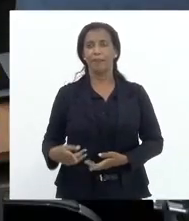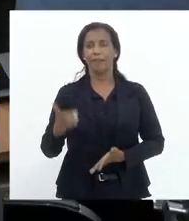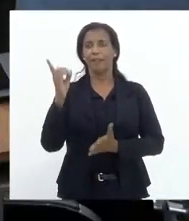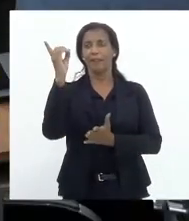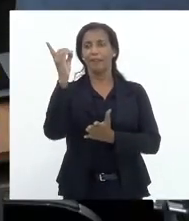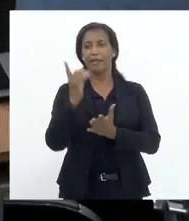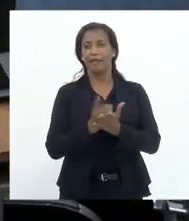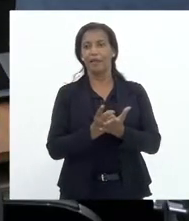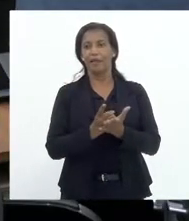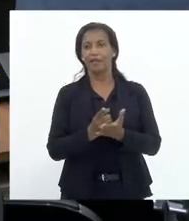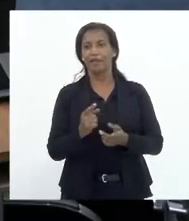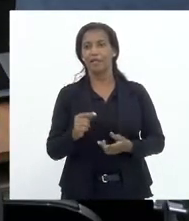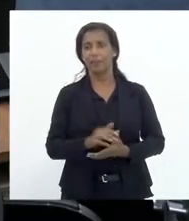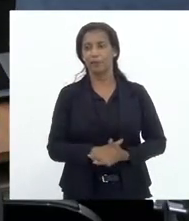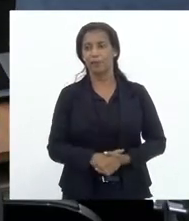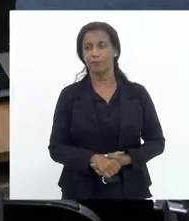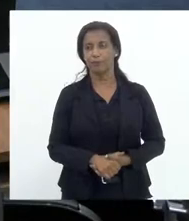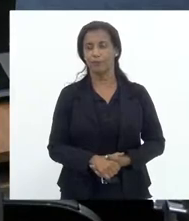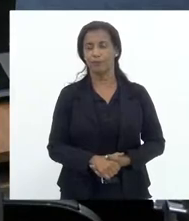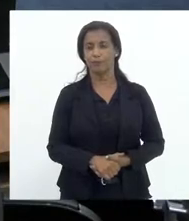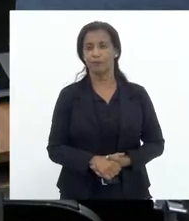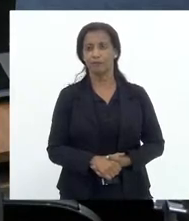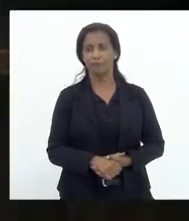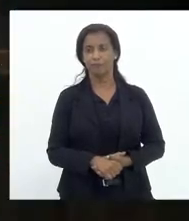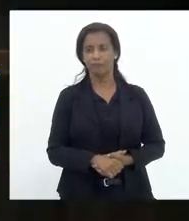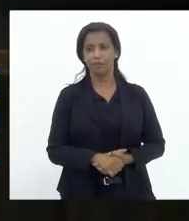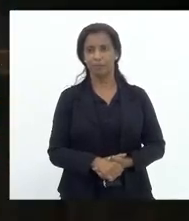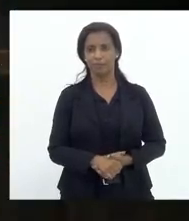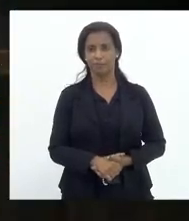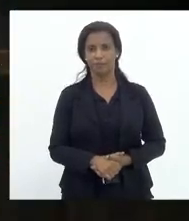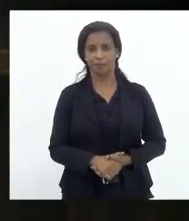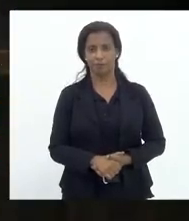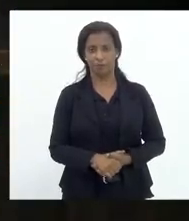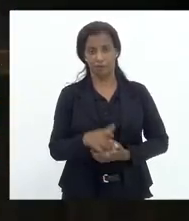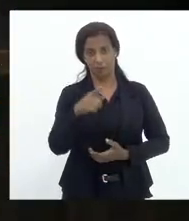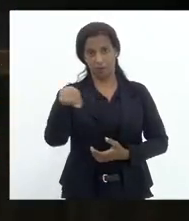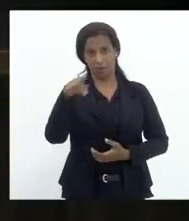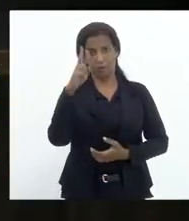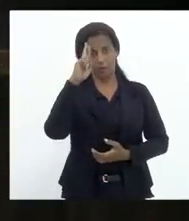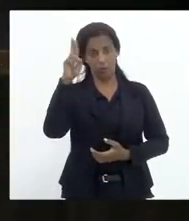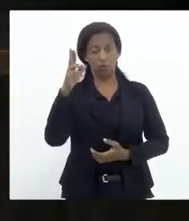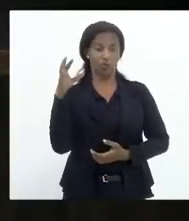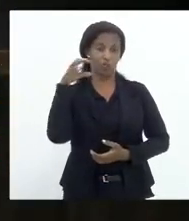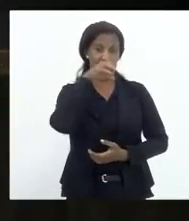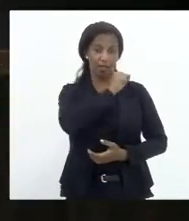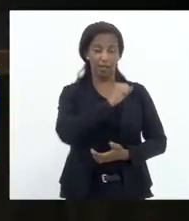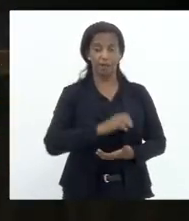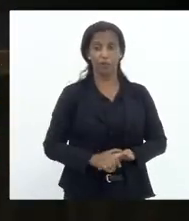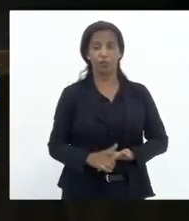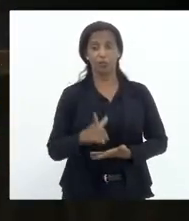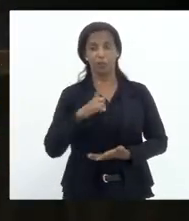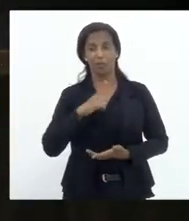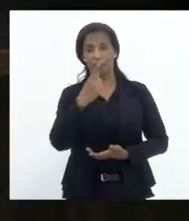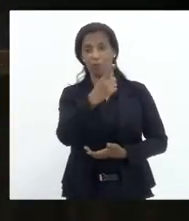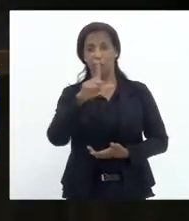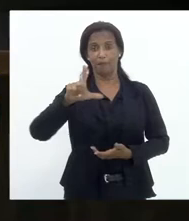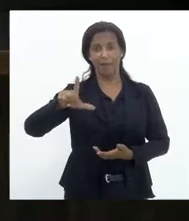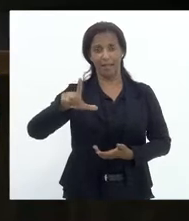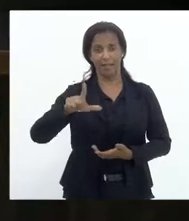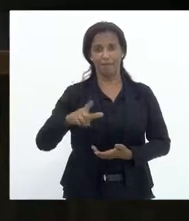declaração posterior Presidente se for se fosse vossas excelências podem rápido que têm muitos projetos